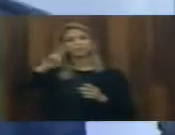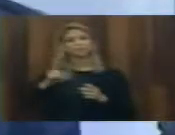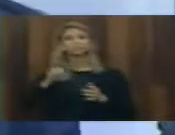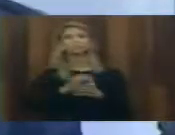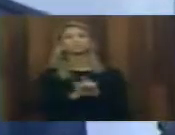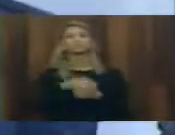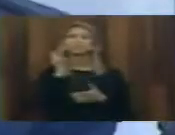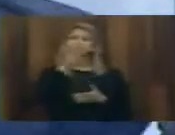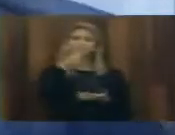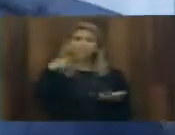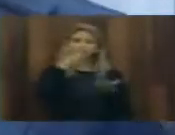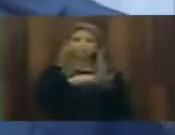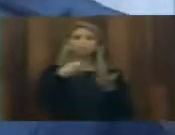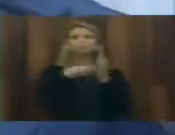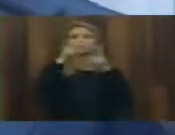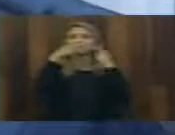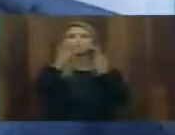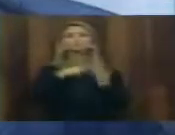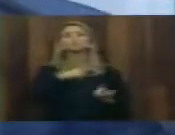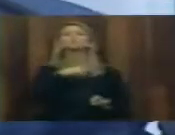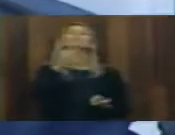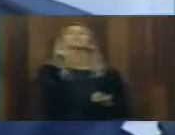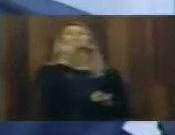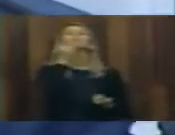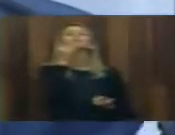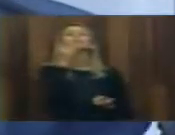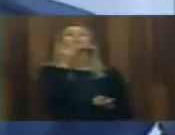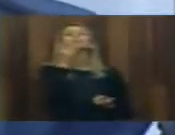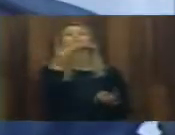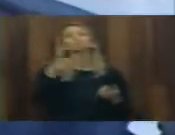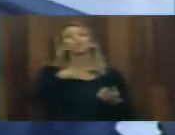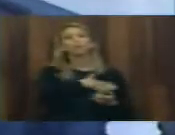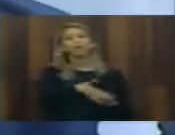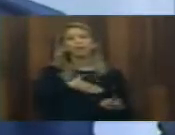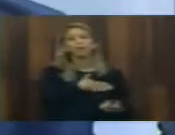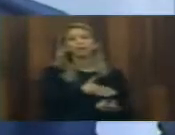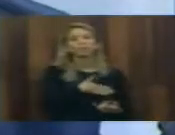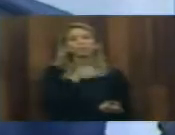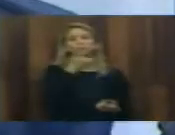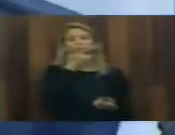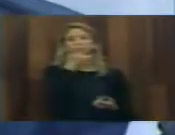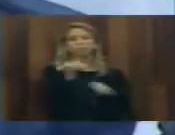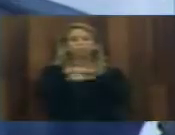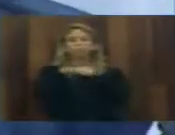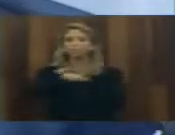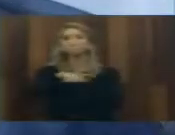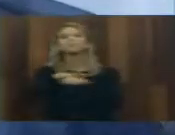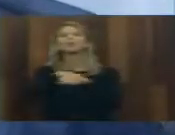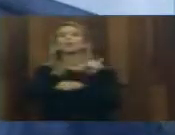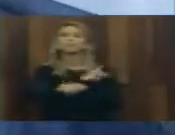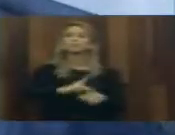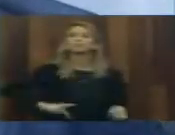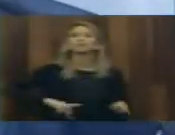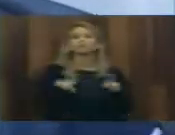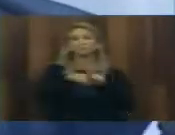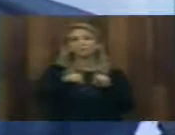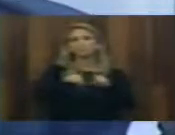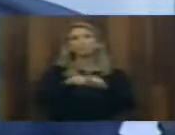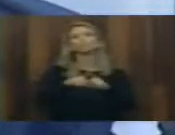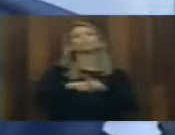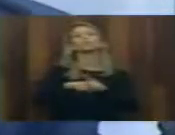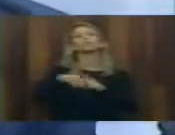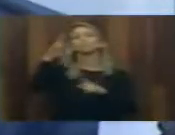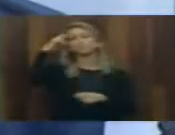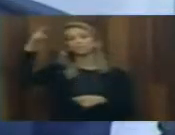categoria. Tive a oportunidade de conversar com o presidente, com o líder do governo, sobre a necessidade de nós discutirmos e aprovarmos